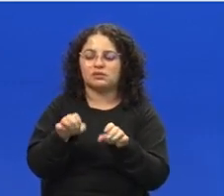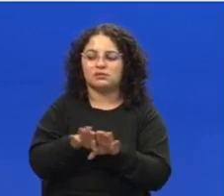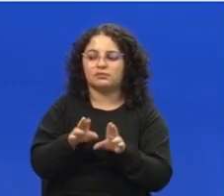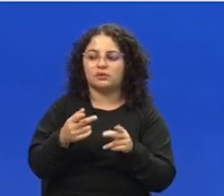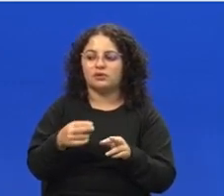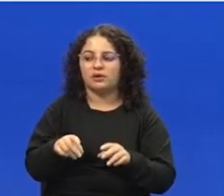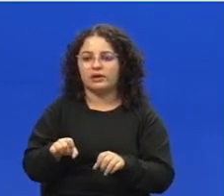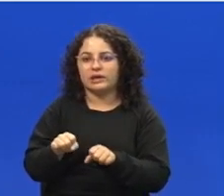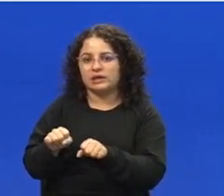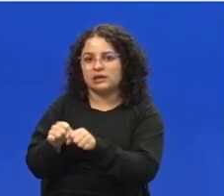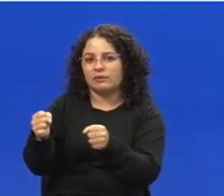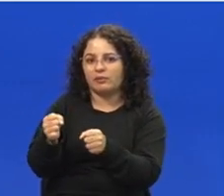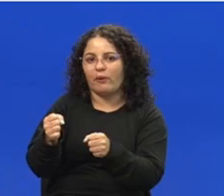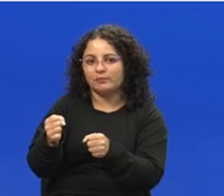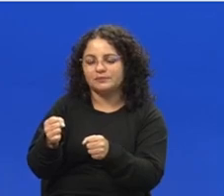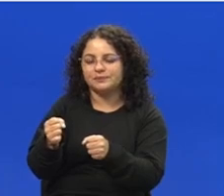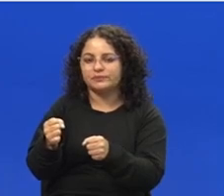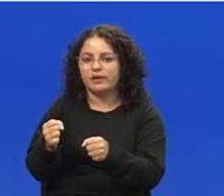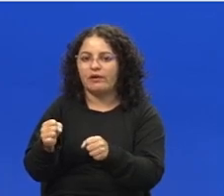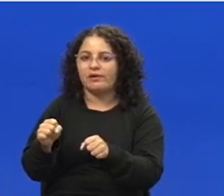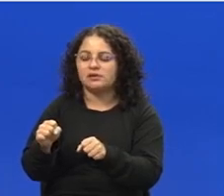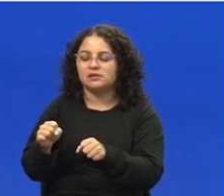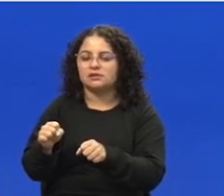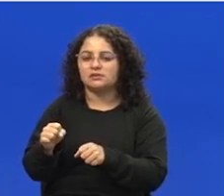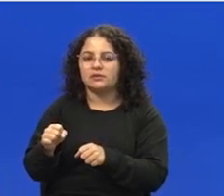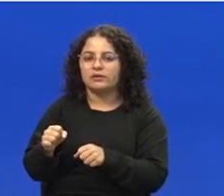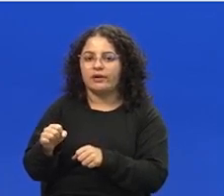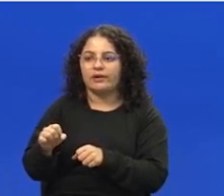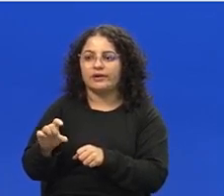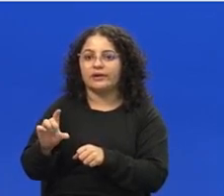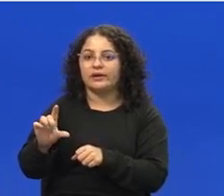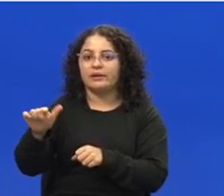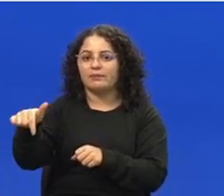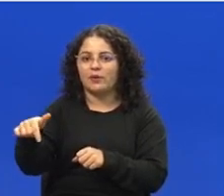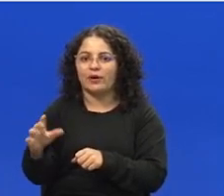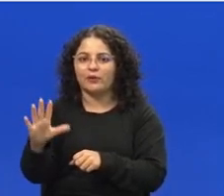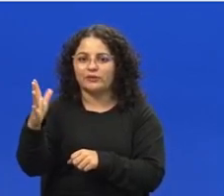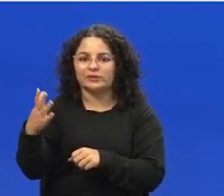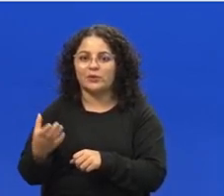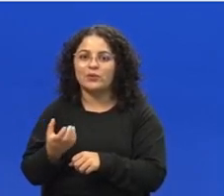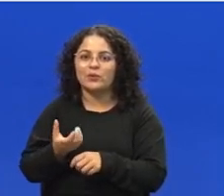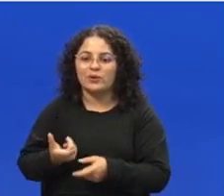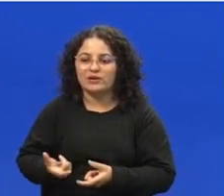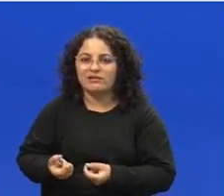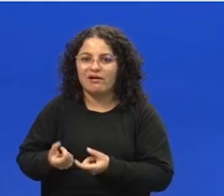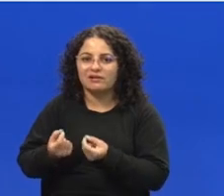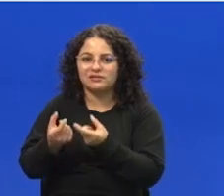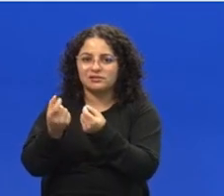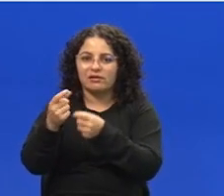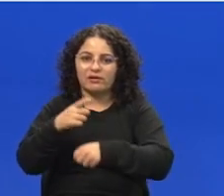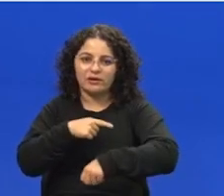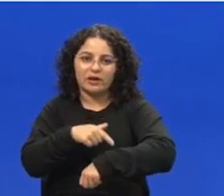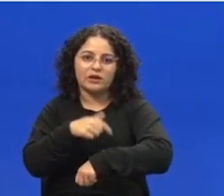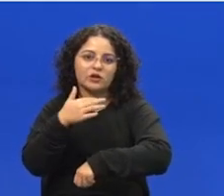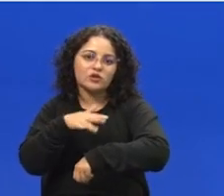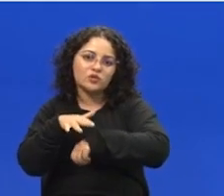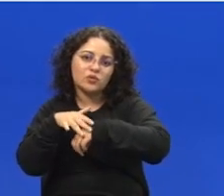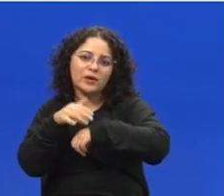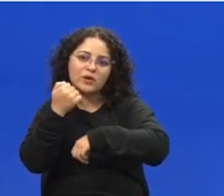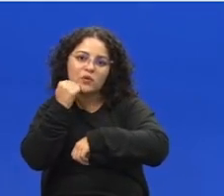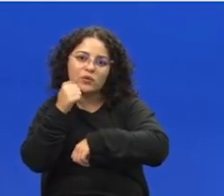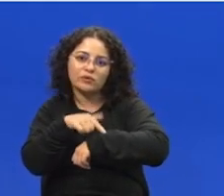ossos, eles sofrem a fratura após um tumor, por exemplo. Eu tenho uma doença óssea pré-existente e o osso,